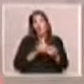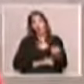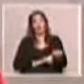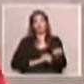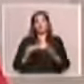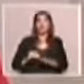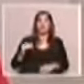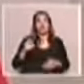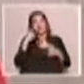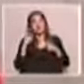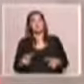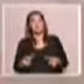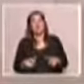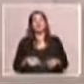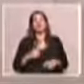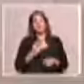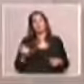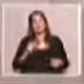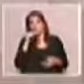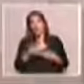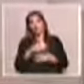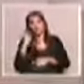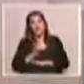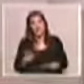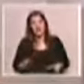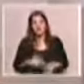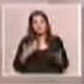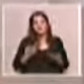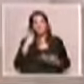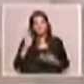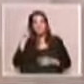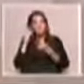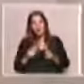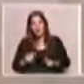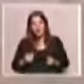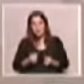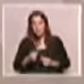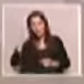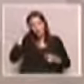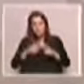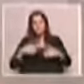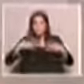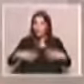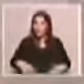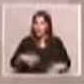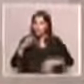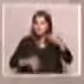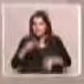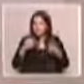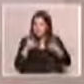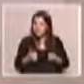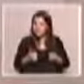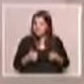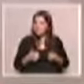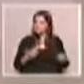mais depois a questão da qualidade de vida, não é? Não serve só ter o corpo a funcionar bem. É o